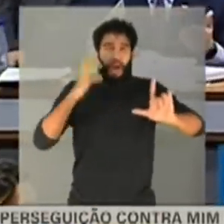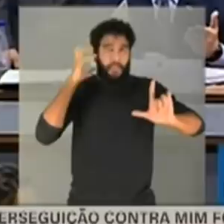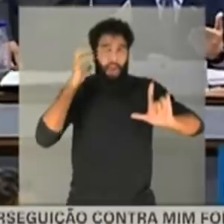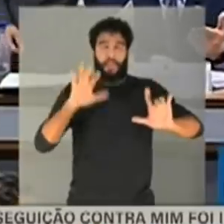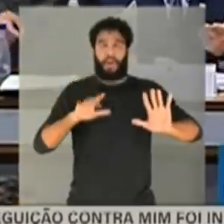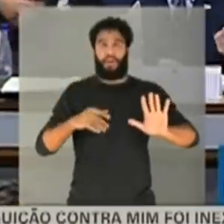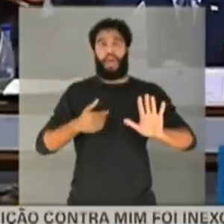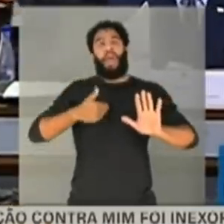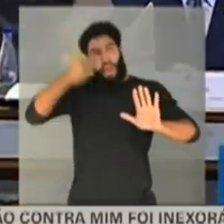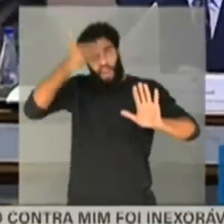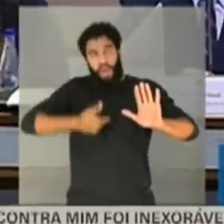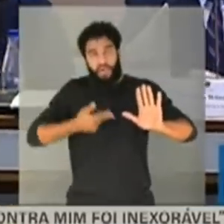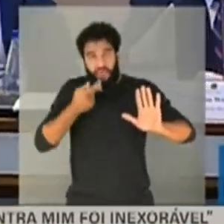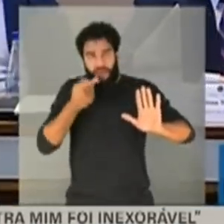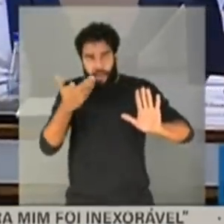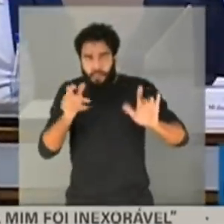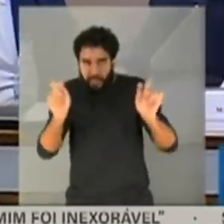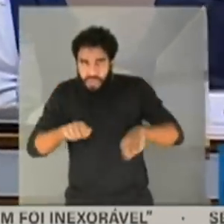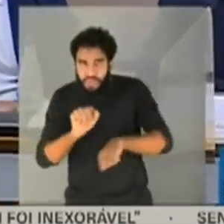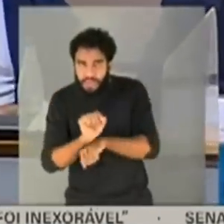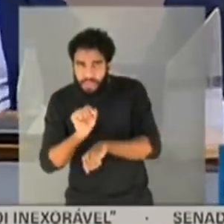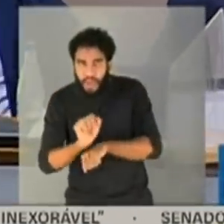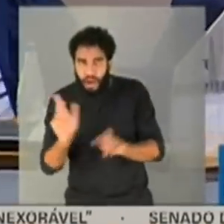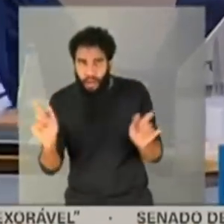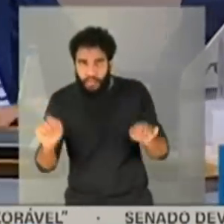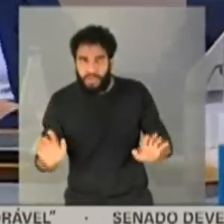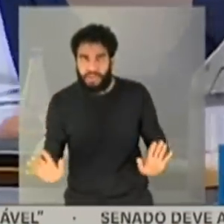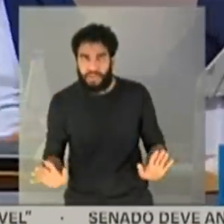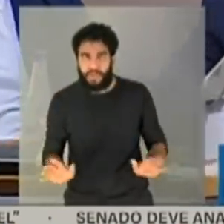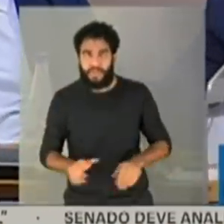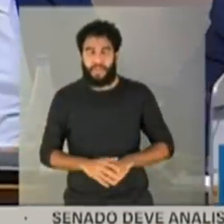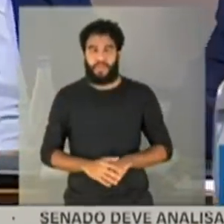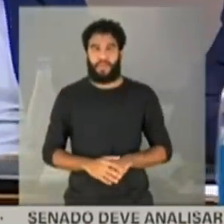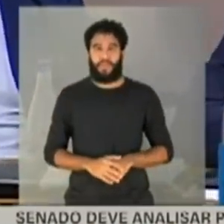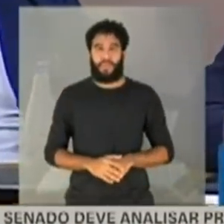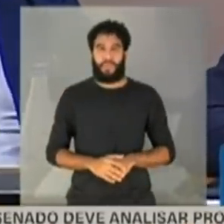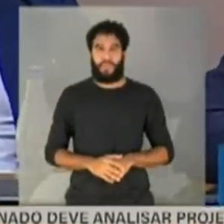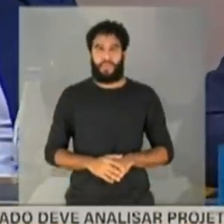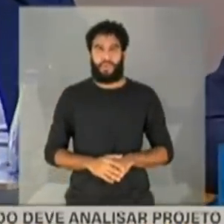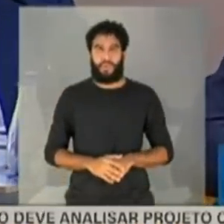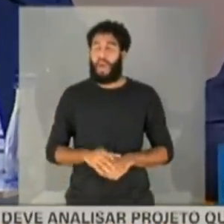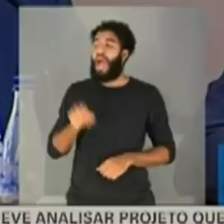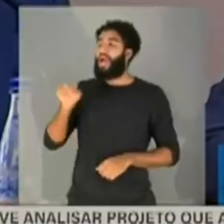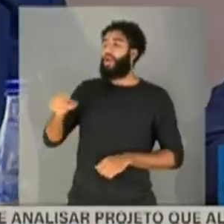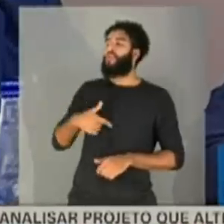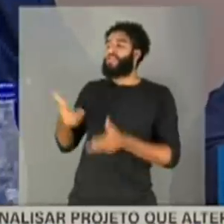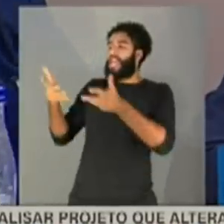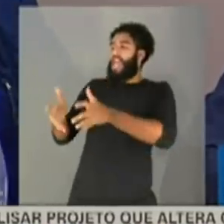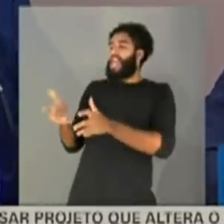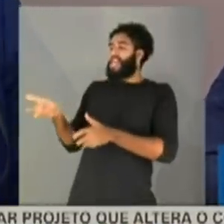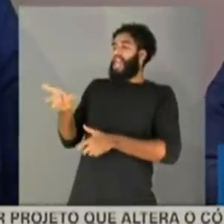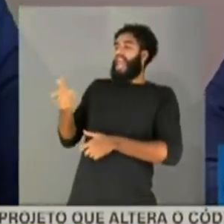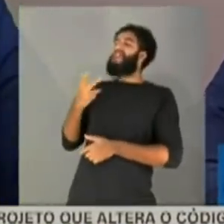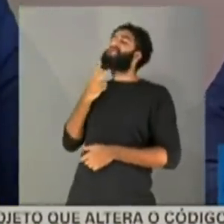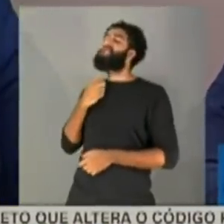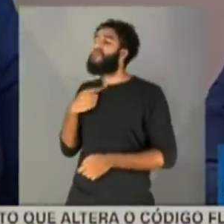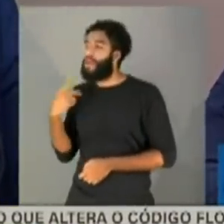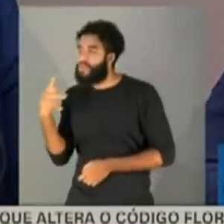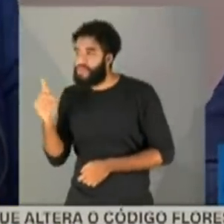decidir. Você pode esperar eu falar, rapaz? O judiciário vai decidir. E aqui não é o que o senhor quer, não. Não é o que você quer, não. Olha